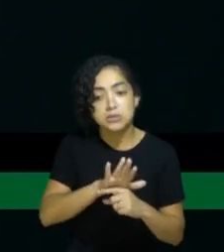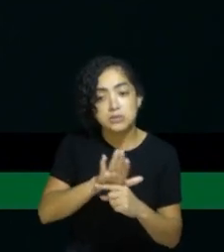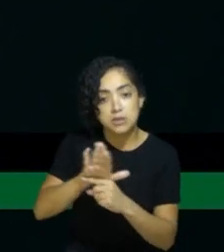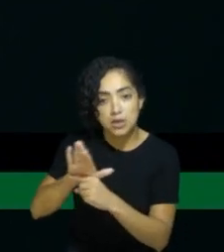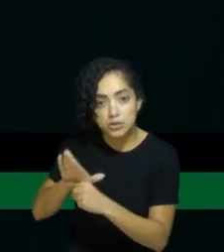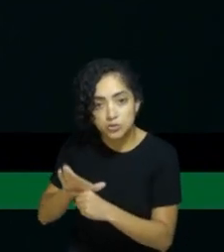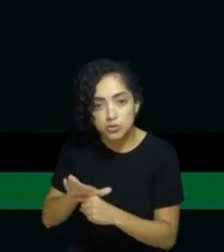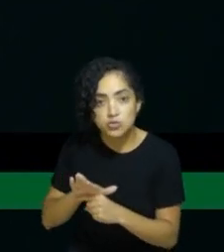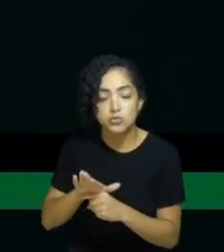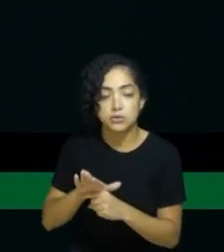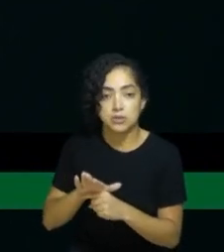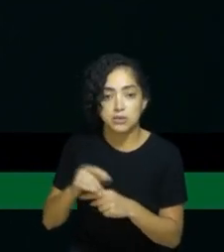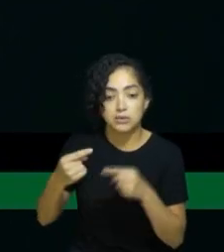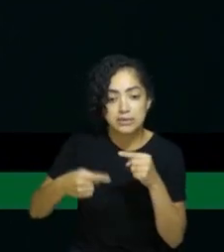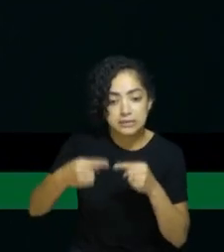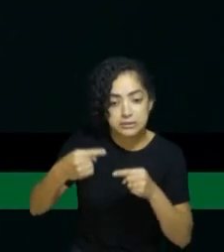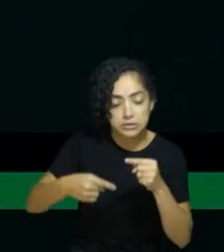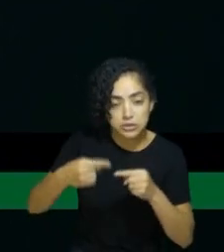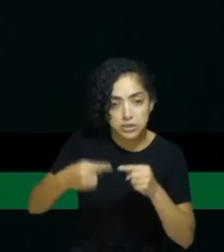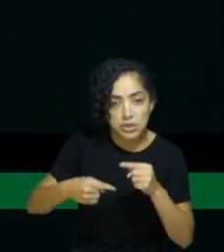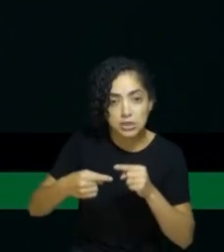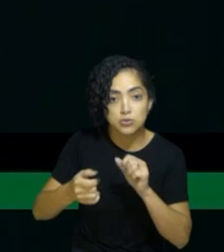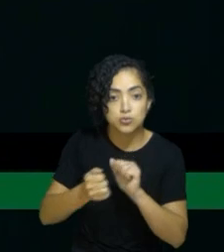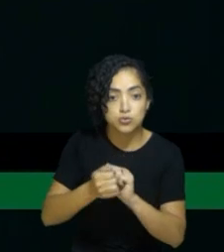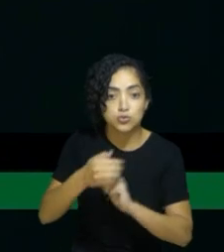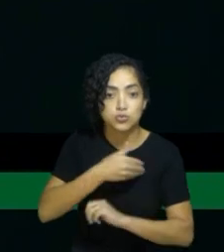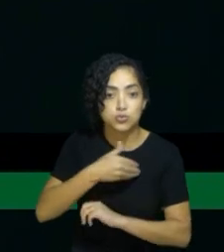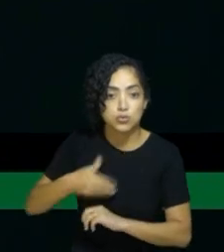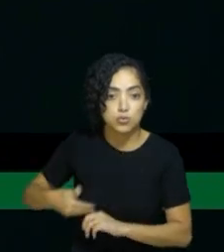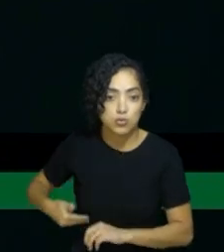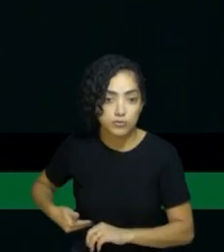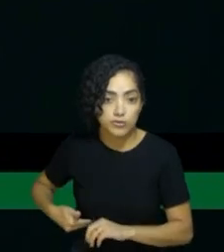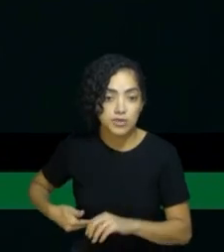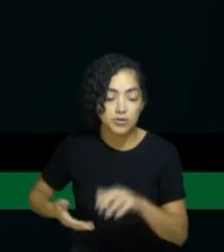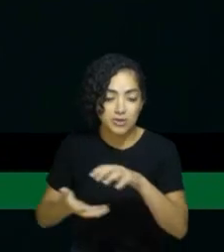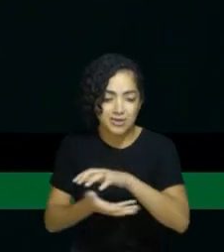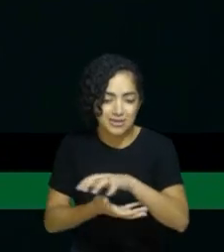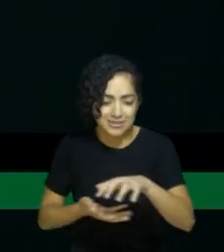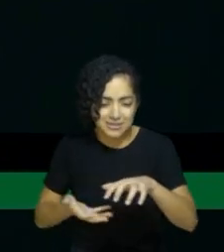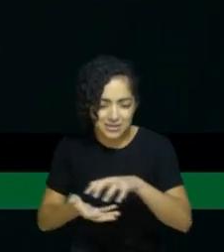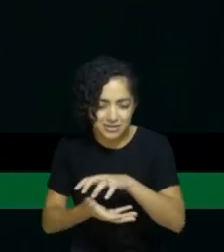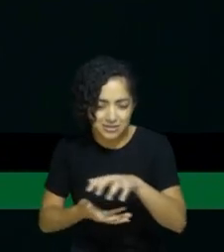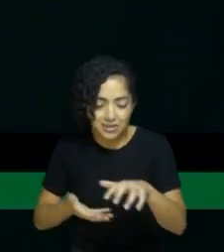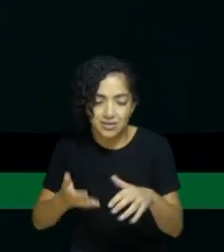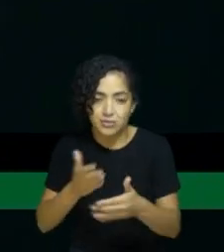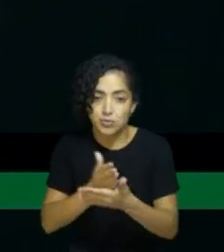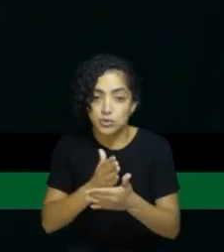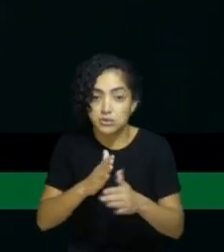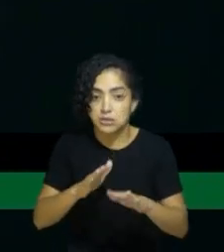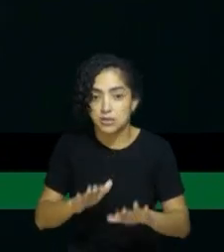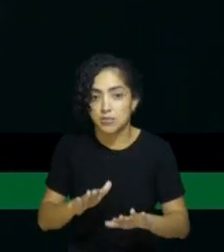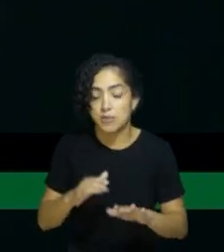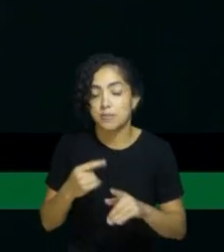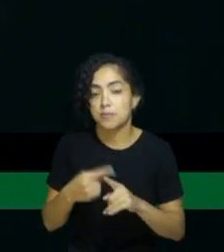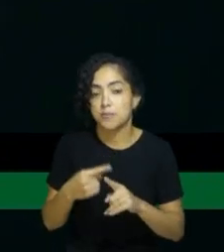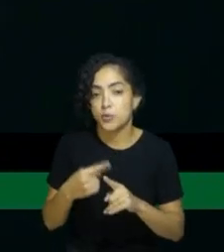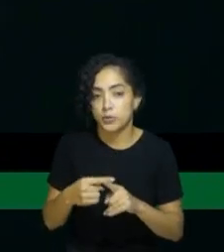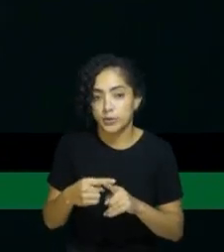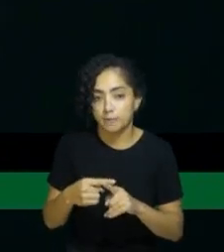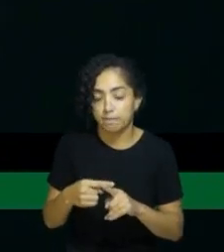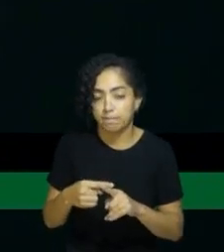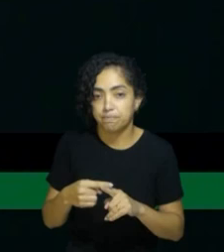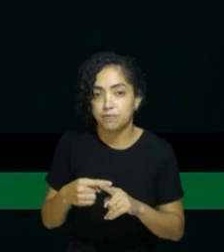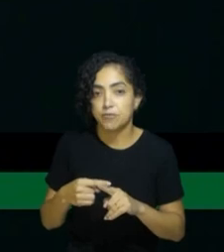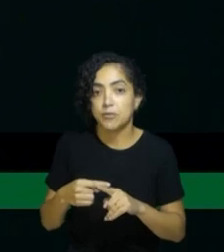neste diálogo com o governo a fim de que essa greve possa terminar por porque